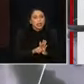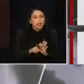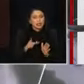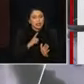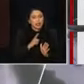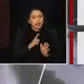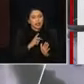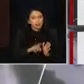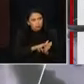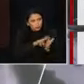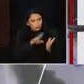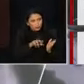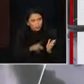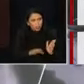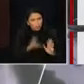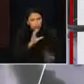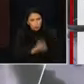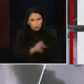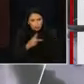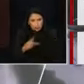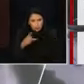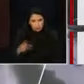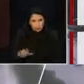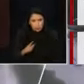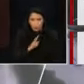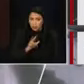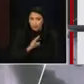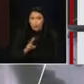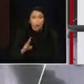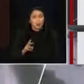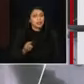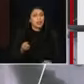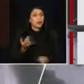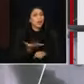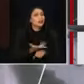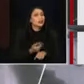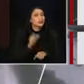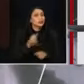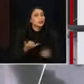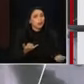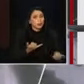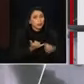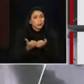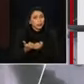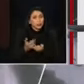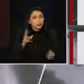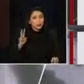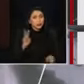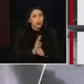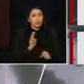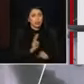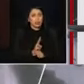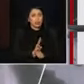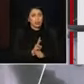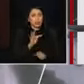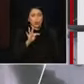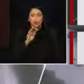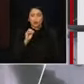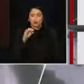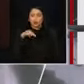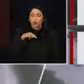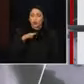Penal, mas principalmente da qualidade do bem protegido, um bem tombado. Não foi qualquer dano, foi um